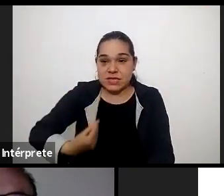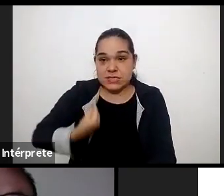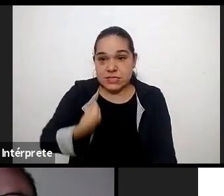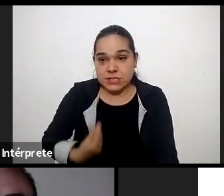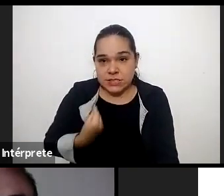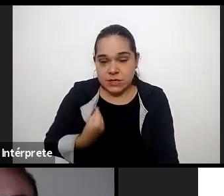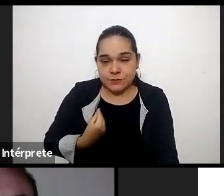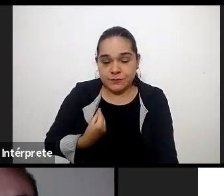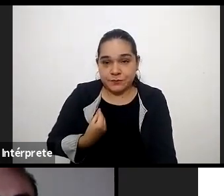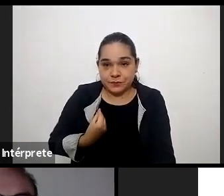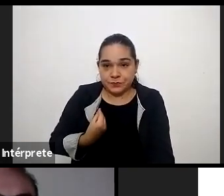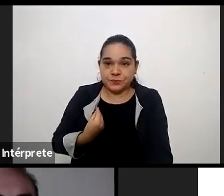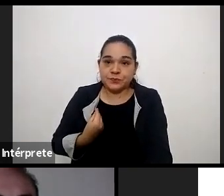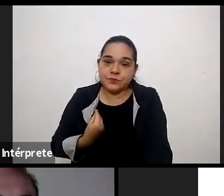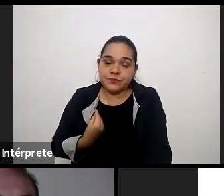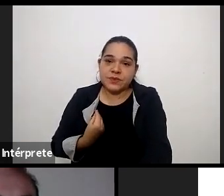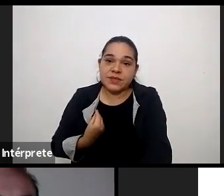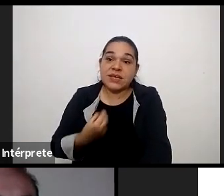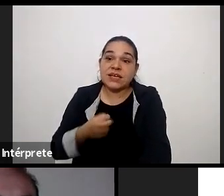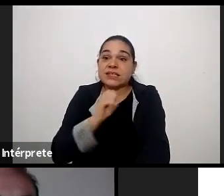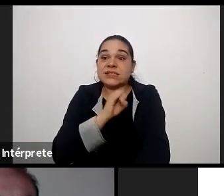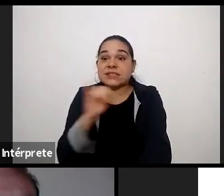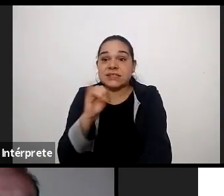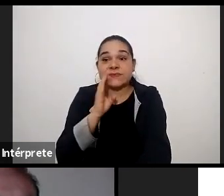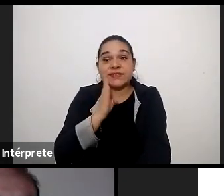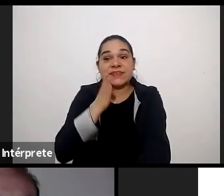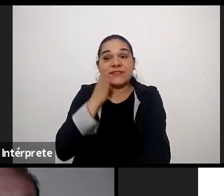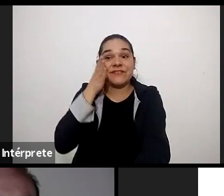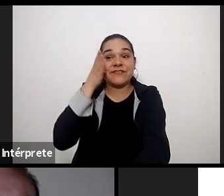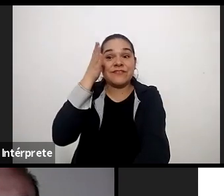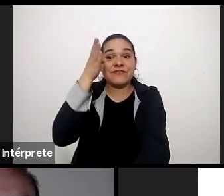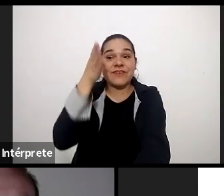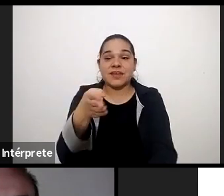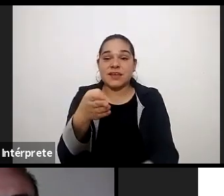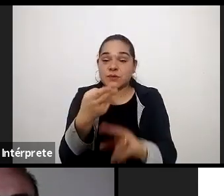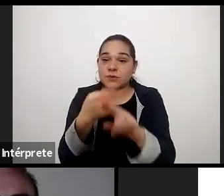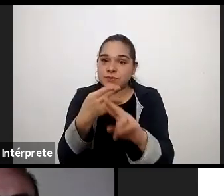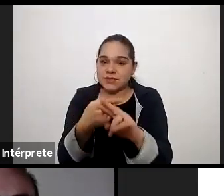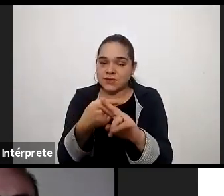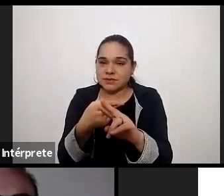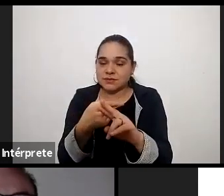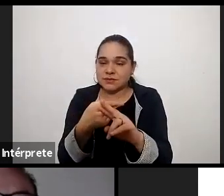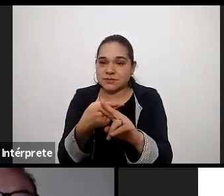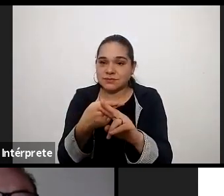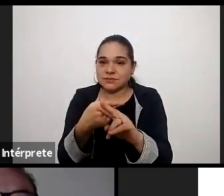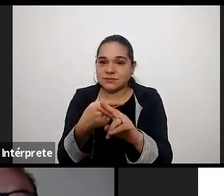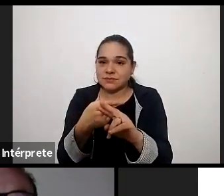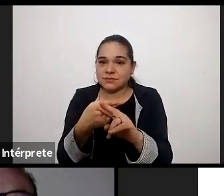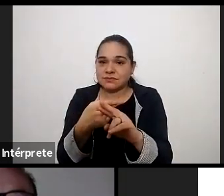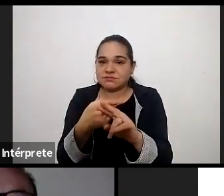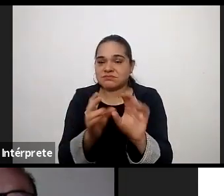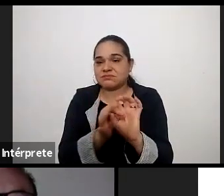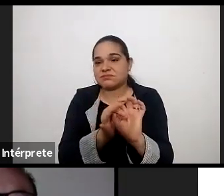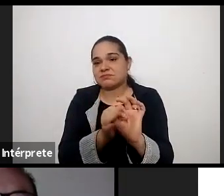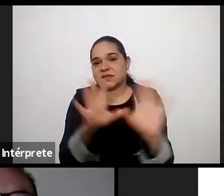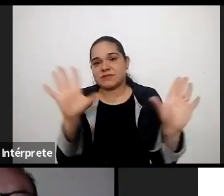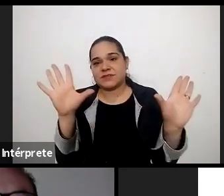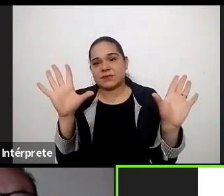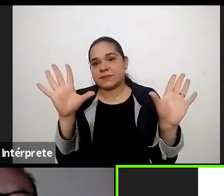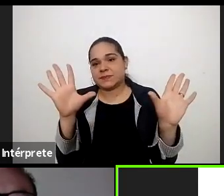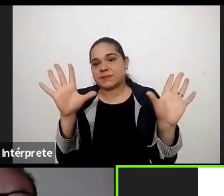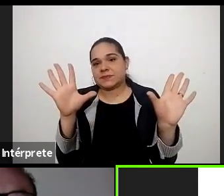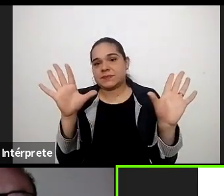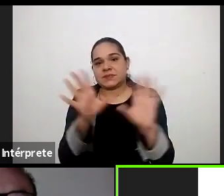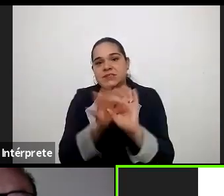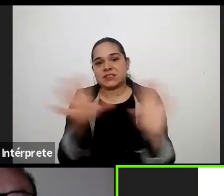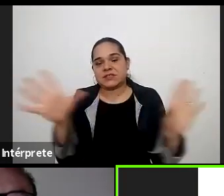uma e se você for se você for usar isso você pode usar a lá vão ter e aí